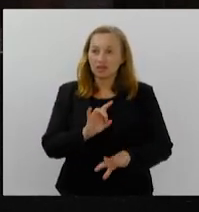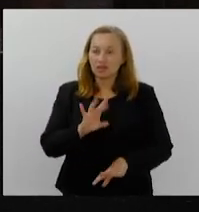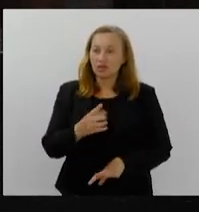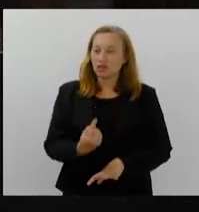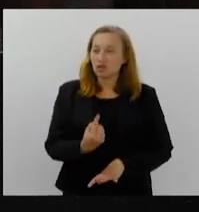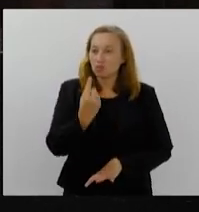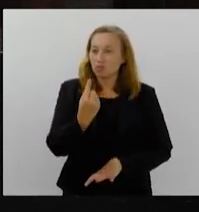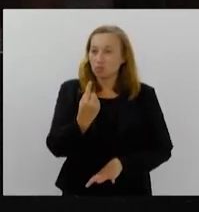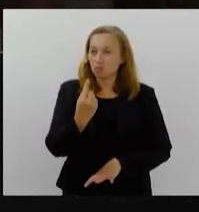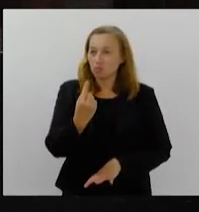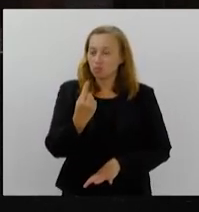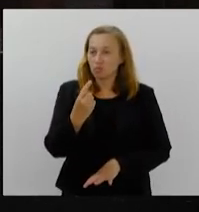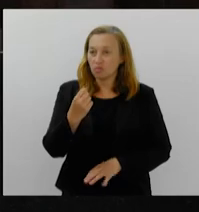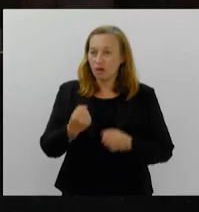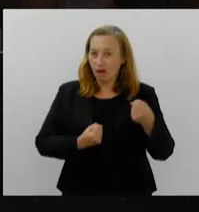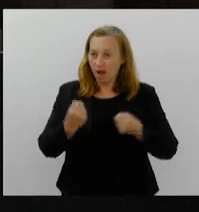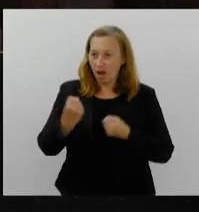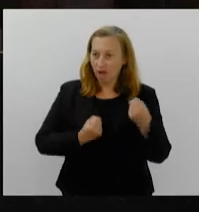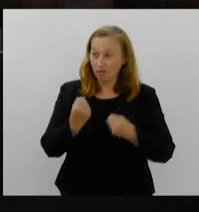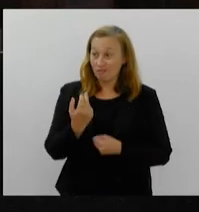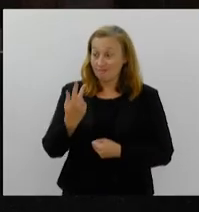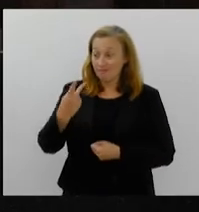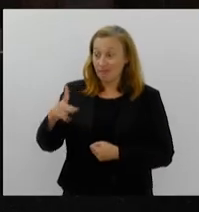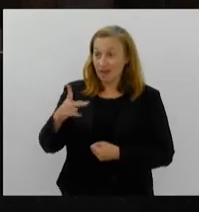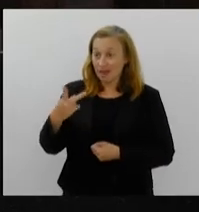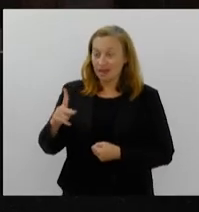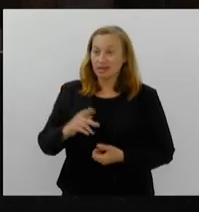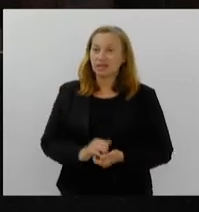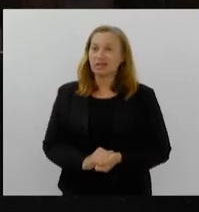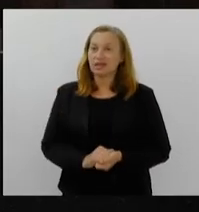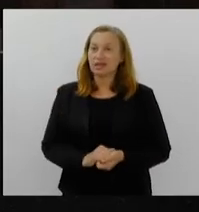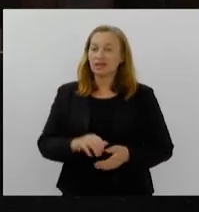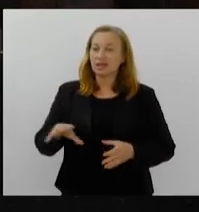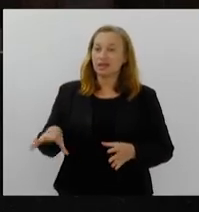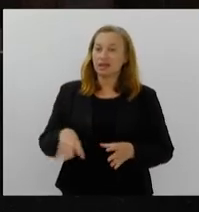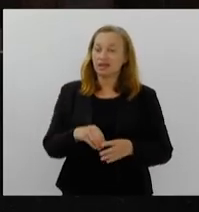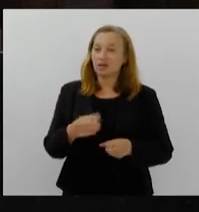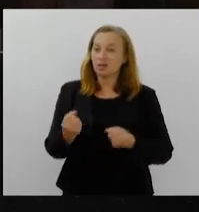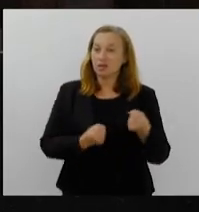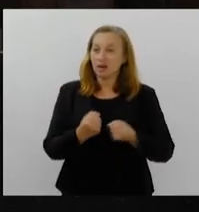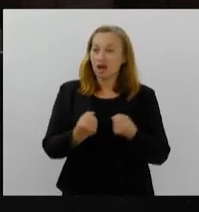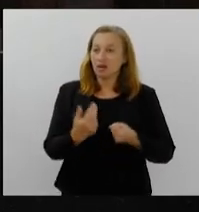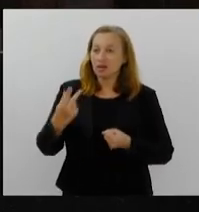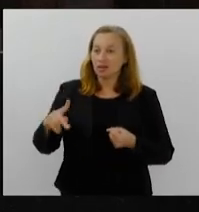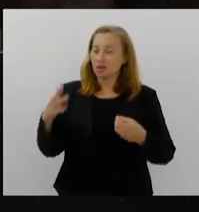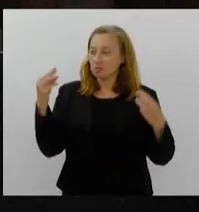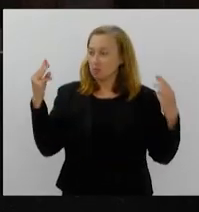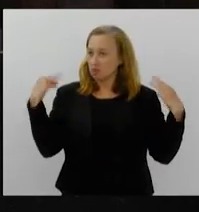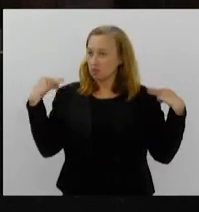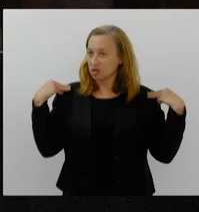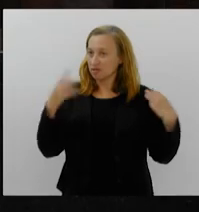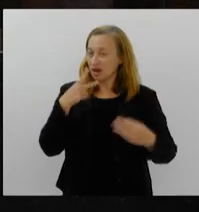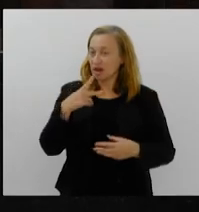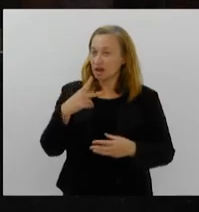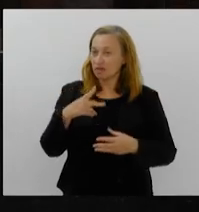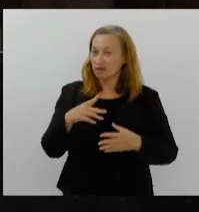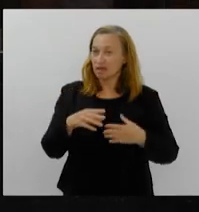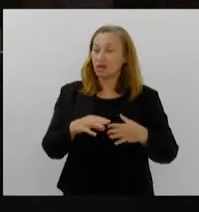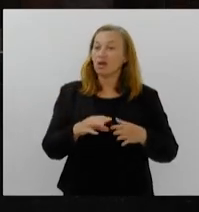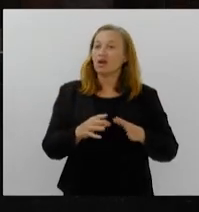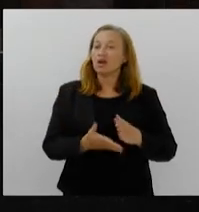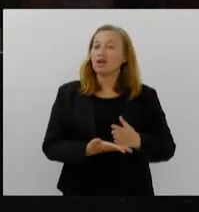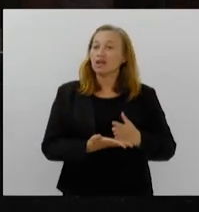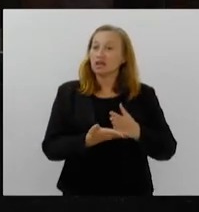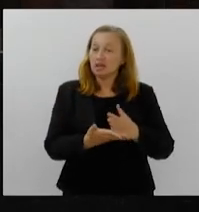carro, só o carro dela, da secretária. E ela colocava o carro dela, senhor Orlandino, para o motorista, olha, leva o senhor Orlandino para a escola para